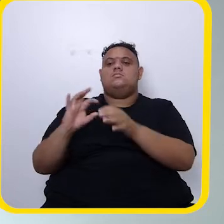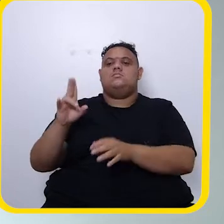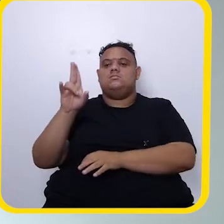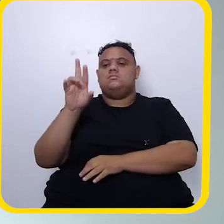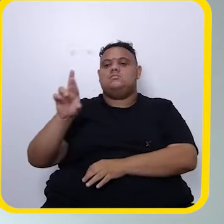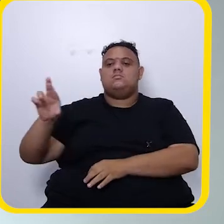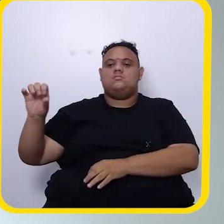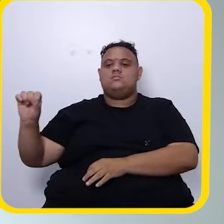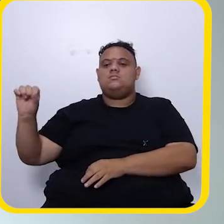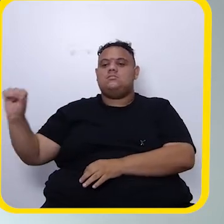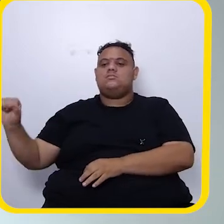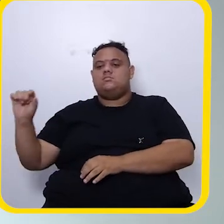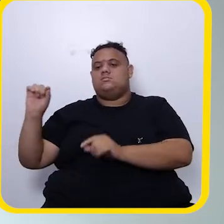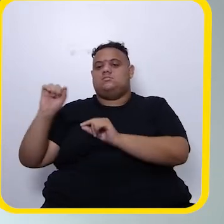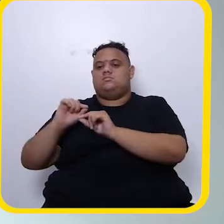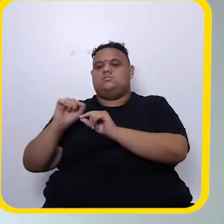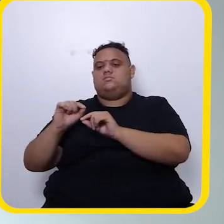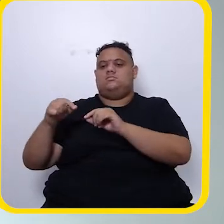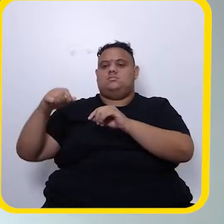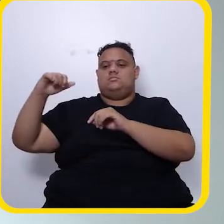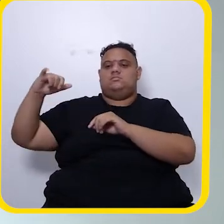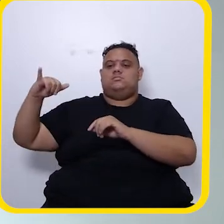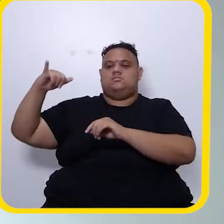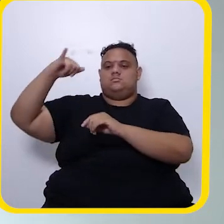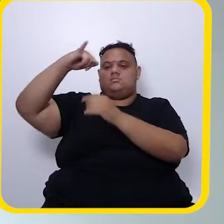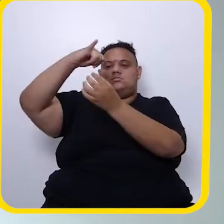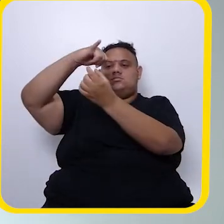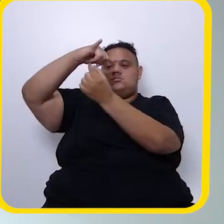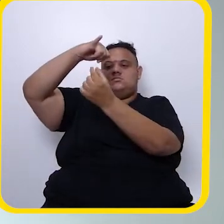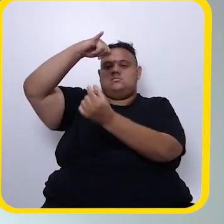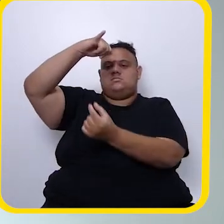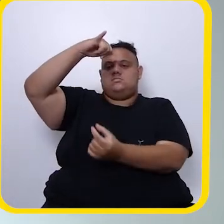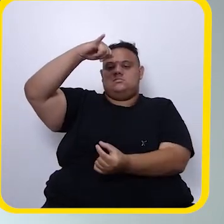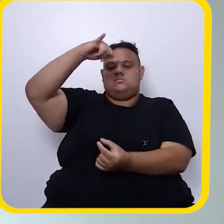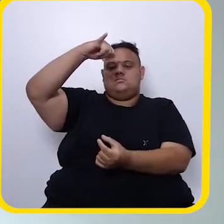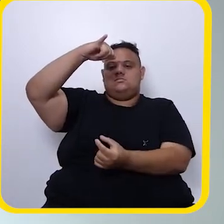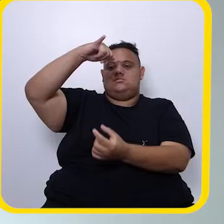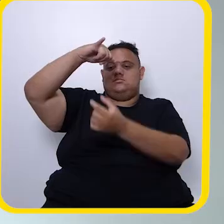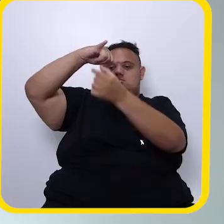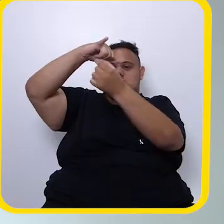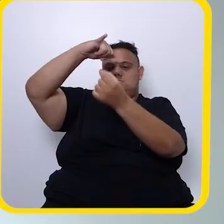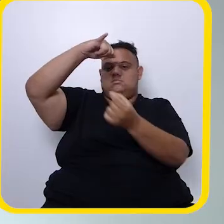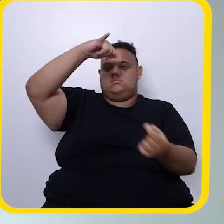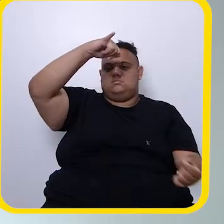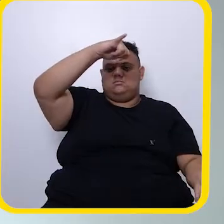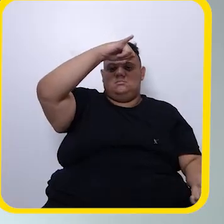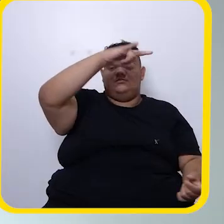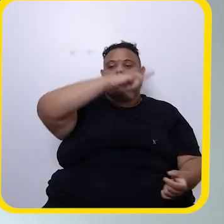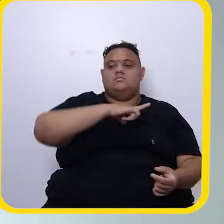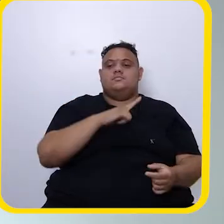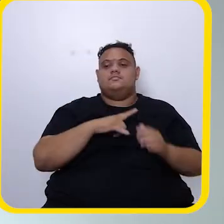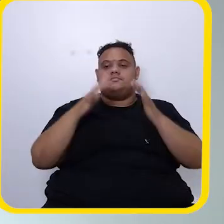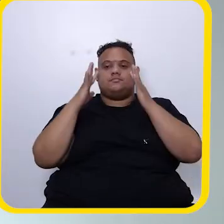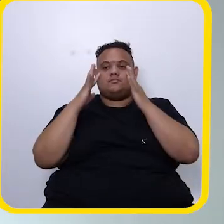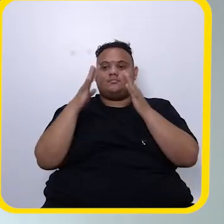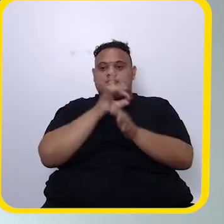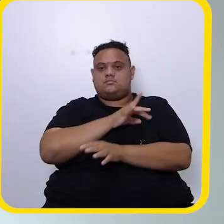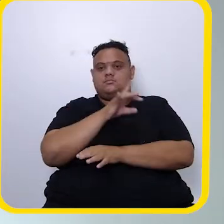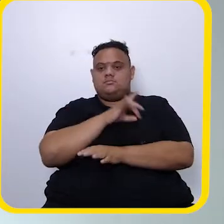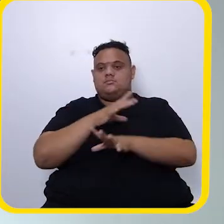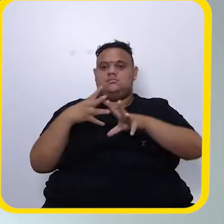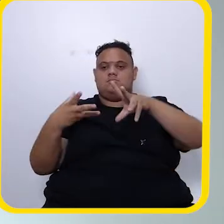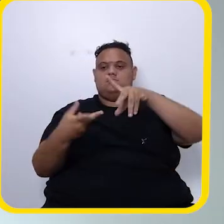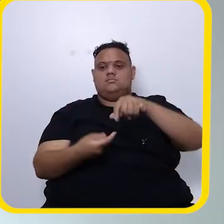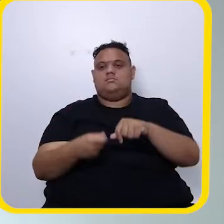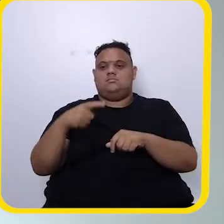Soviética enviou mísseis para Cuba e apontou esses mísseis em direção aos Estados Unidos, né, isso gerou uma tensão mundial,